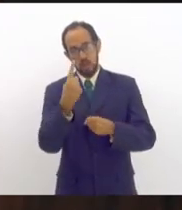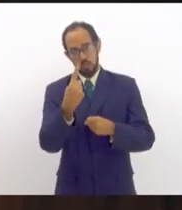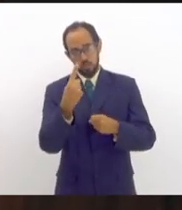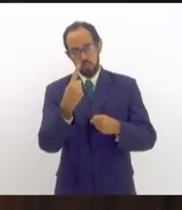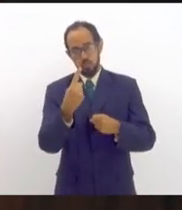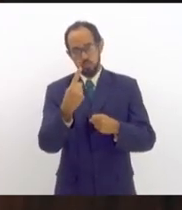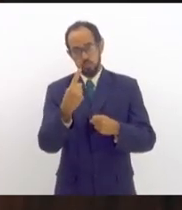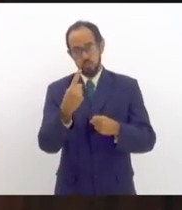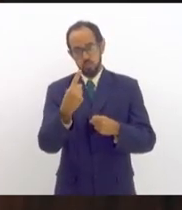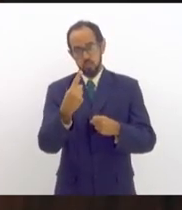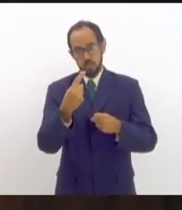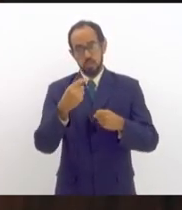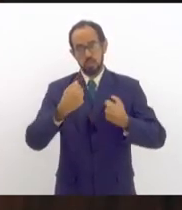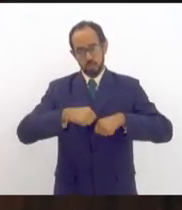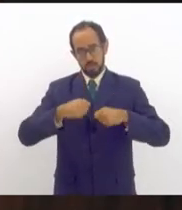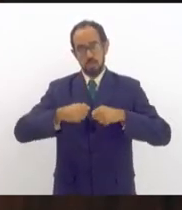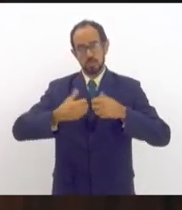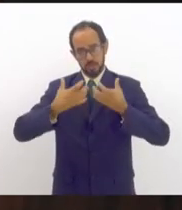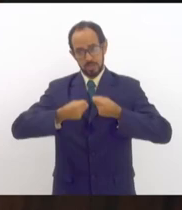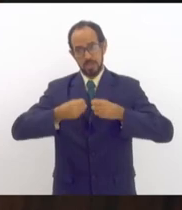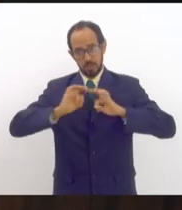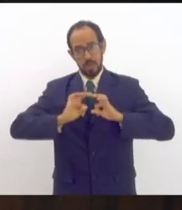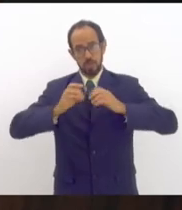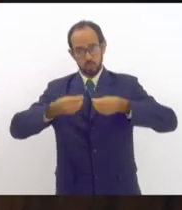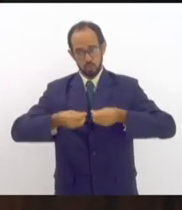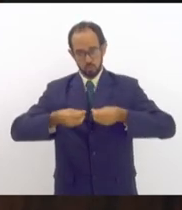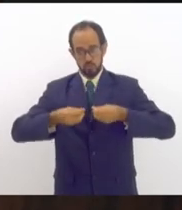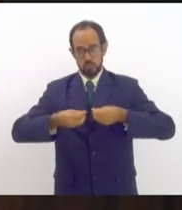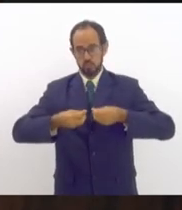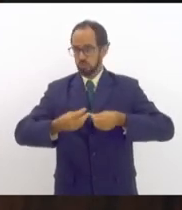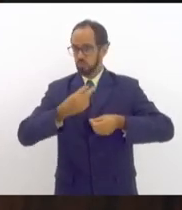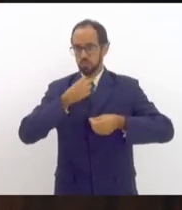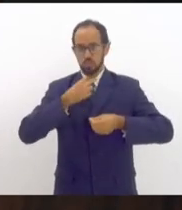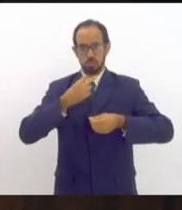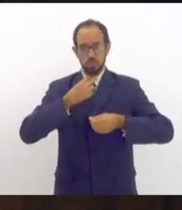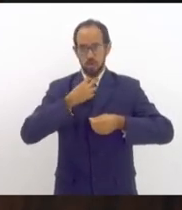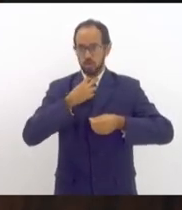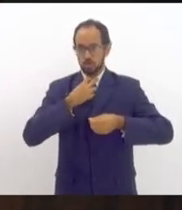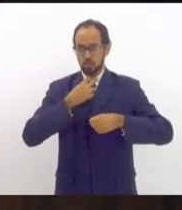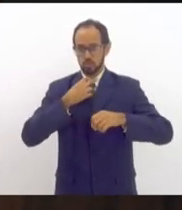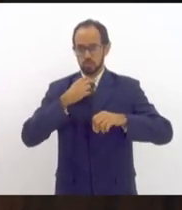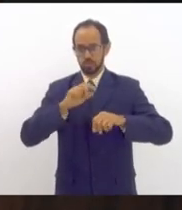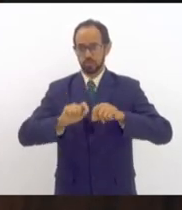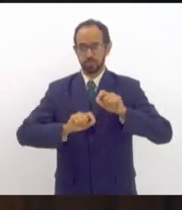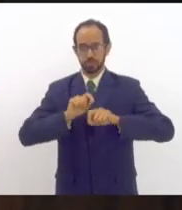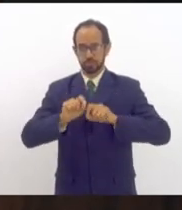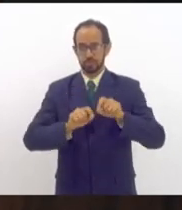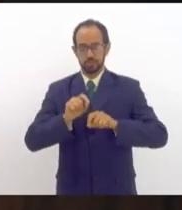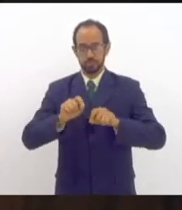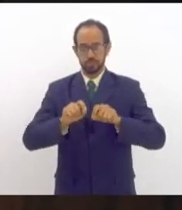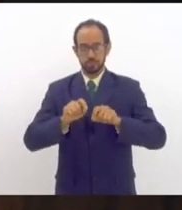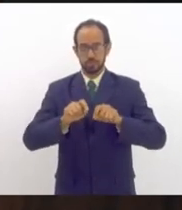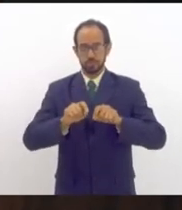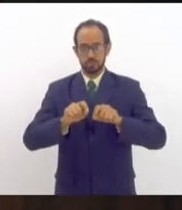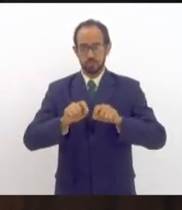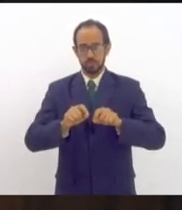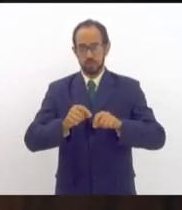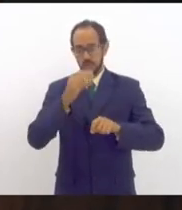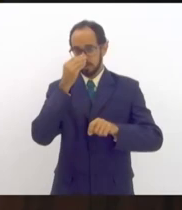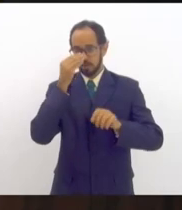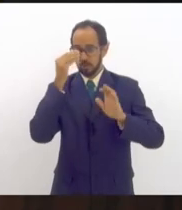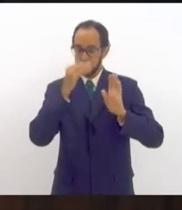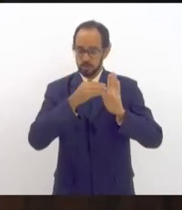uma Deputado eu vou ter que abrir para todo mundo e eu não posso desfazer uma ordem dada então peço